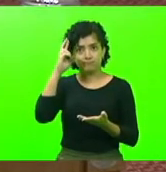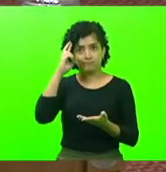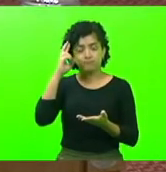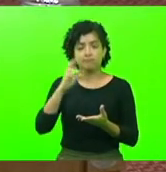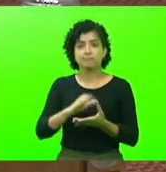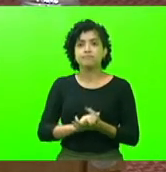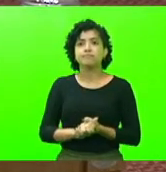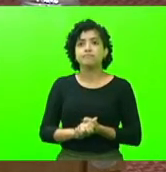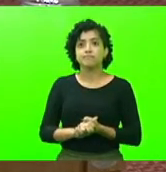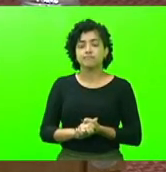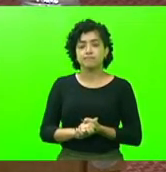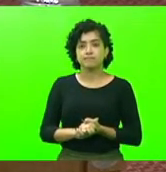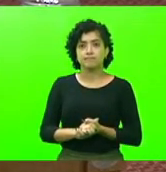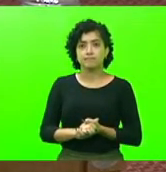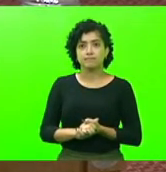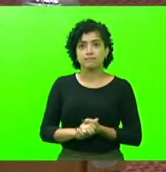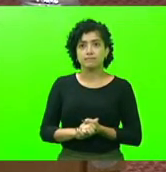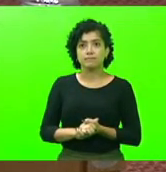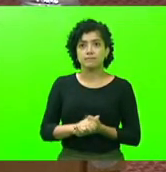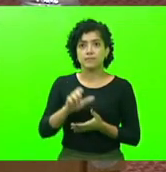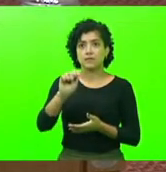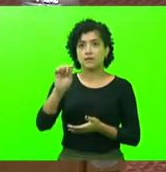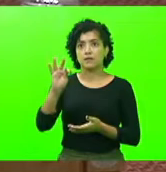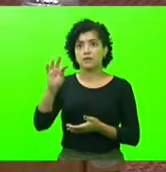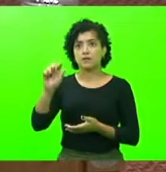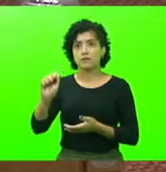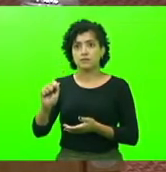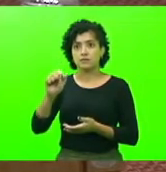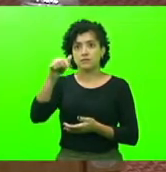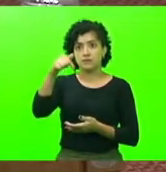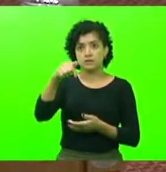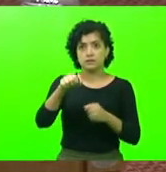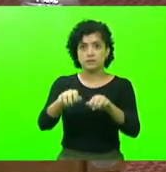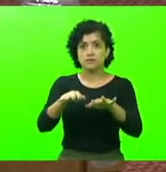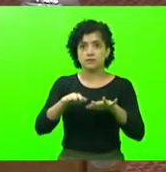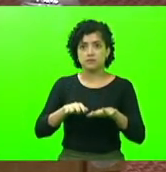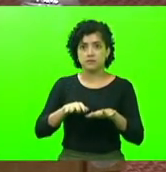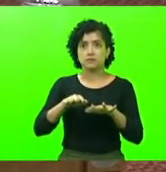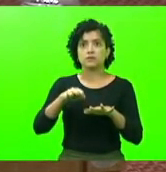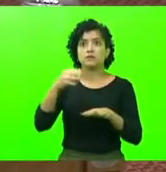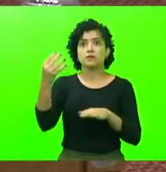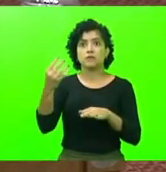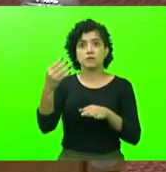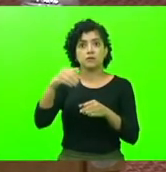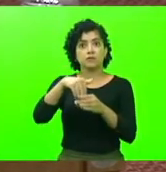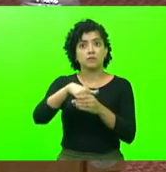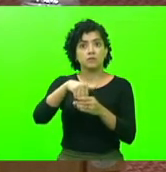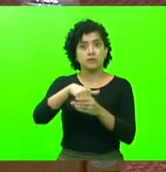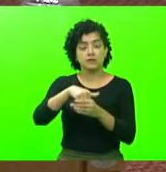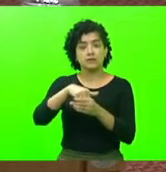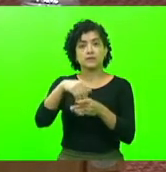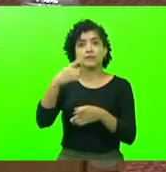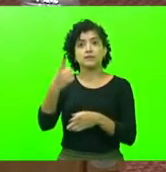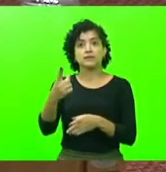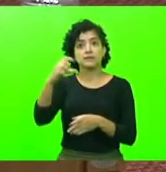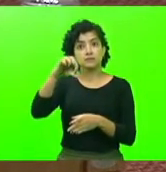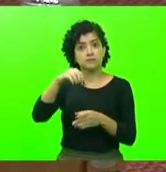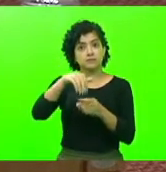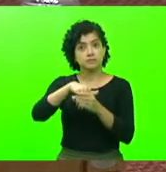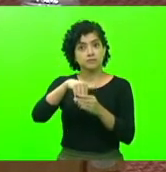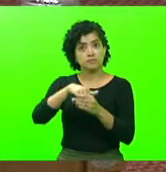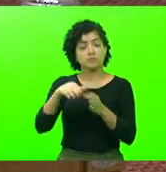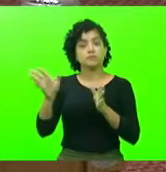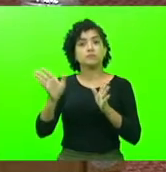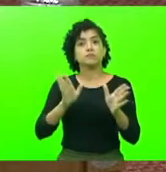colegas deputados. Ata da 7ª sessão ordinária da 4ª sessão legislativa, da